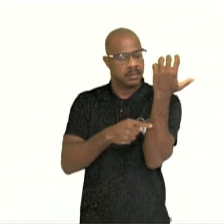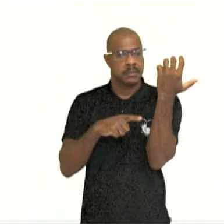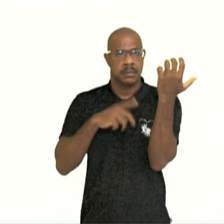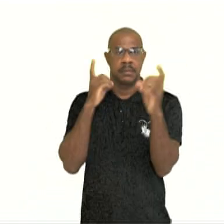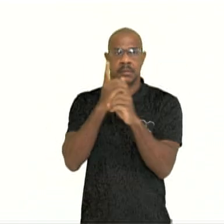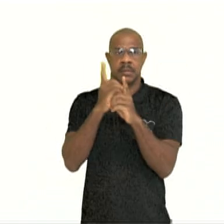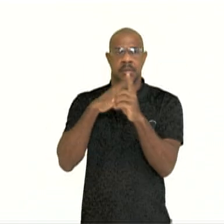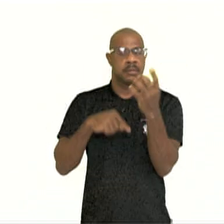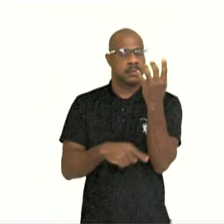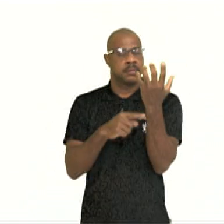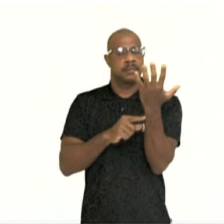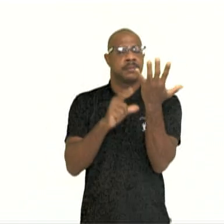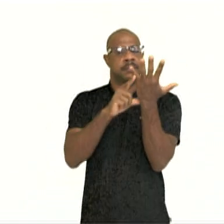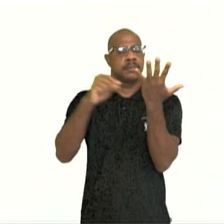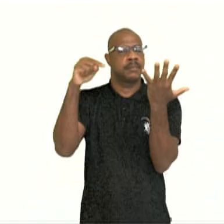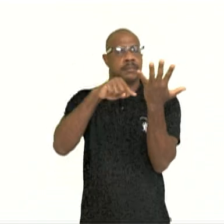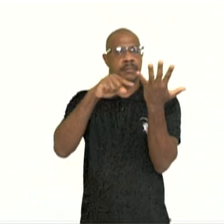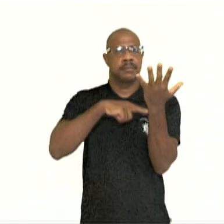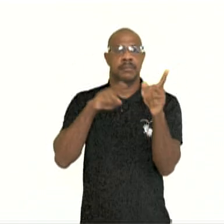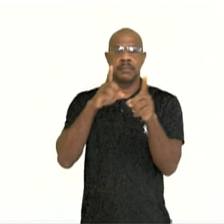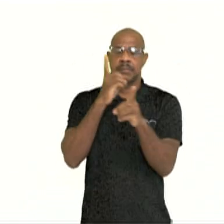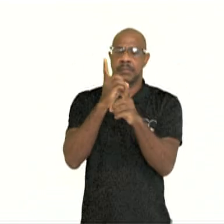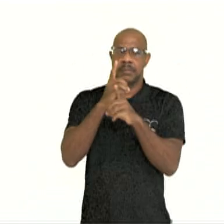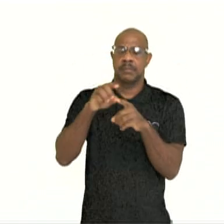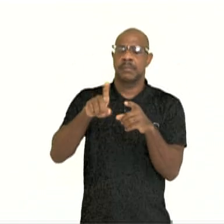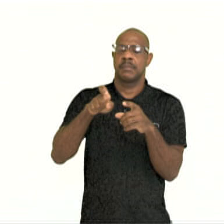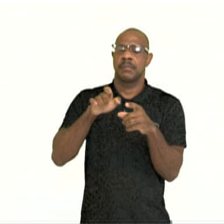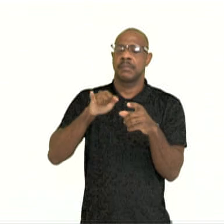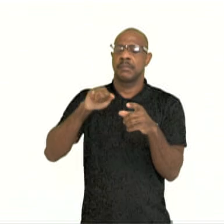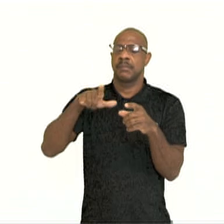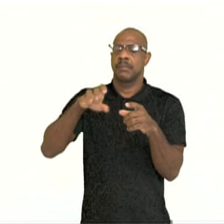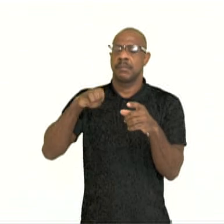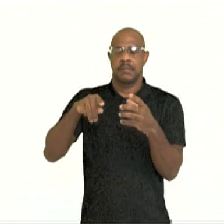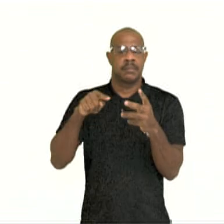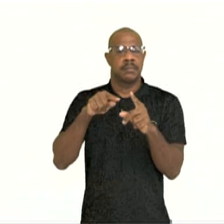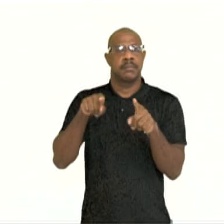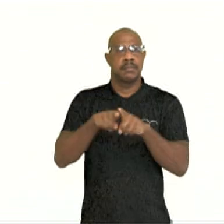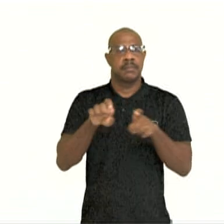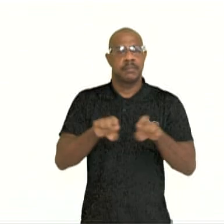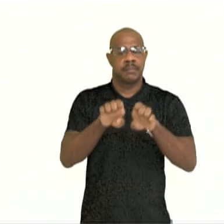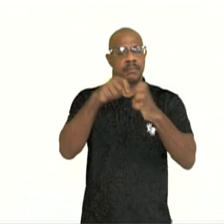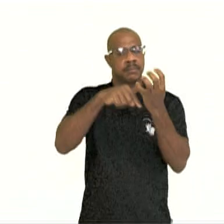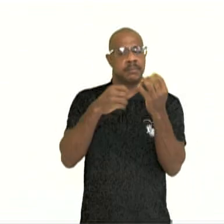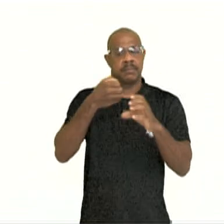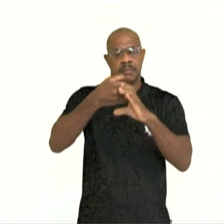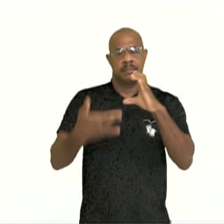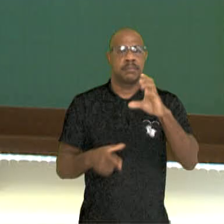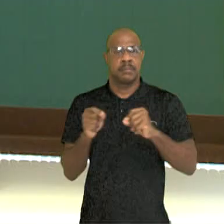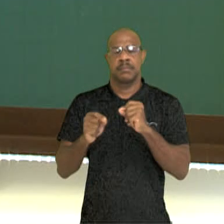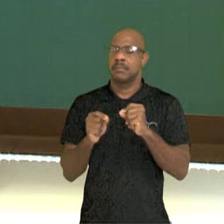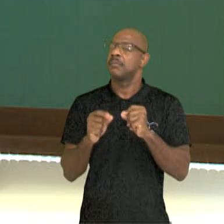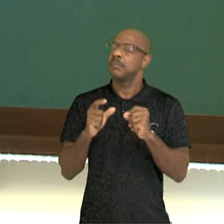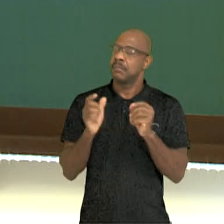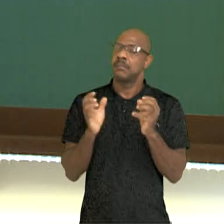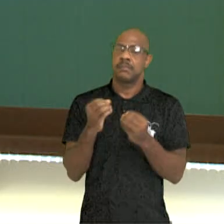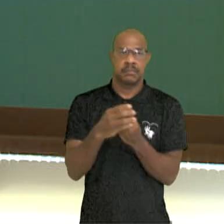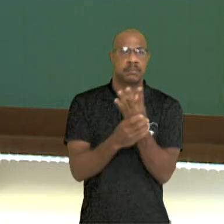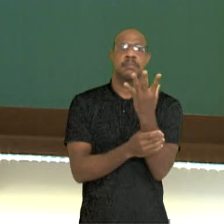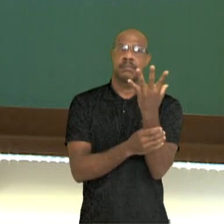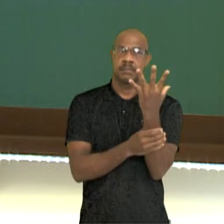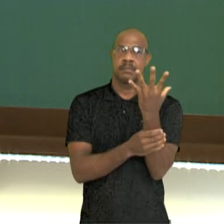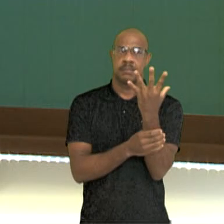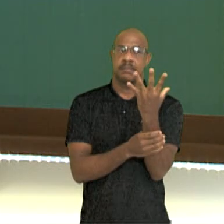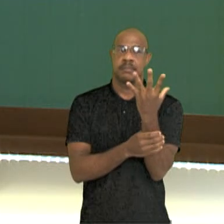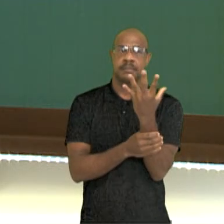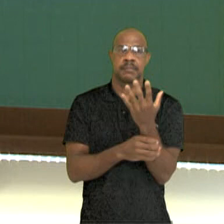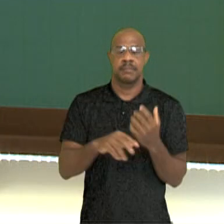encontramos também o floema e o xilema. Lembrando que essa estrutura é a que dá a característica a essas plantas que são vasculares,